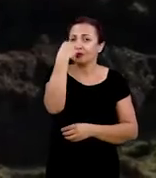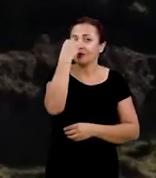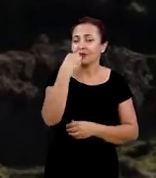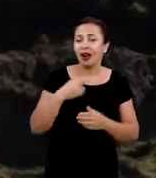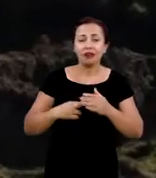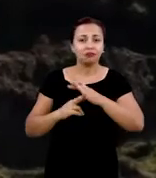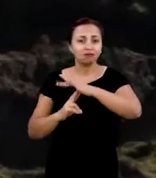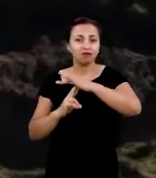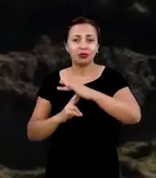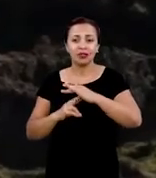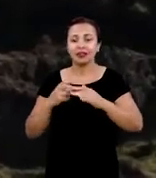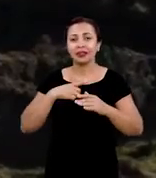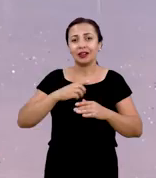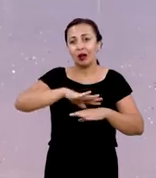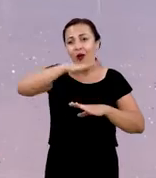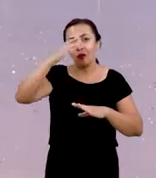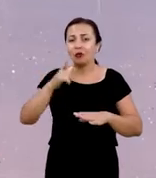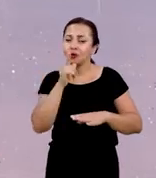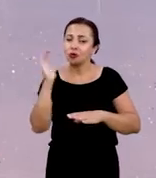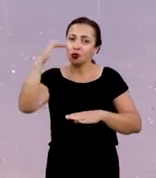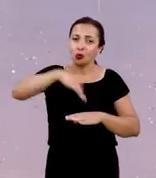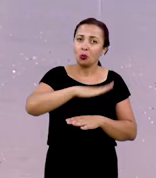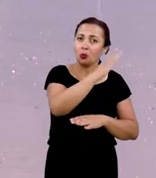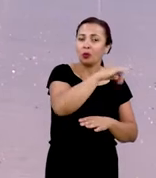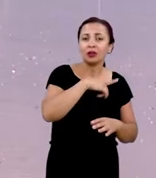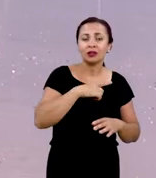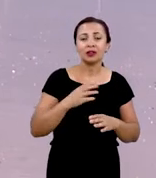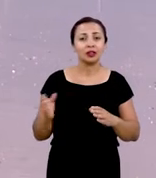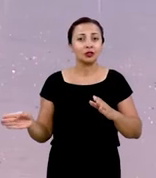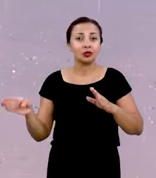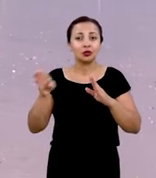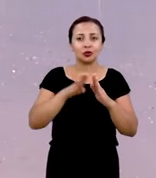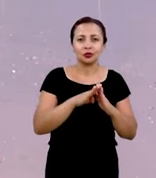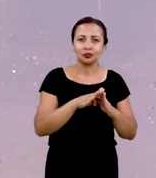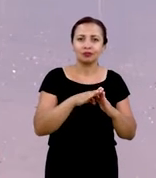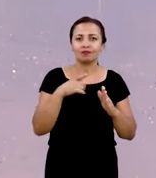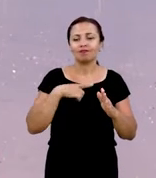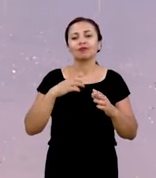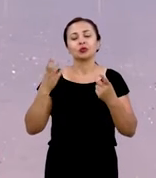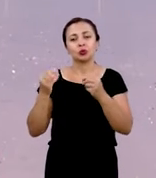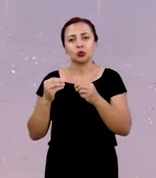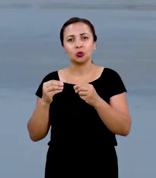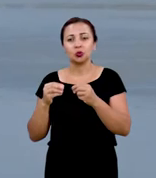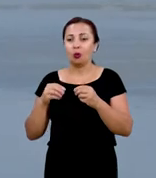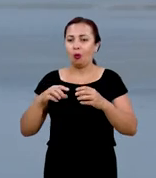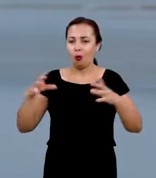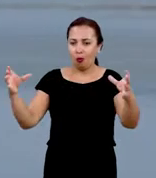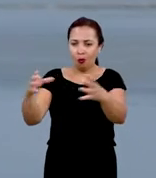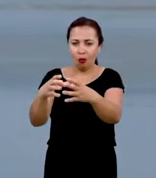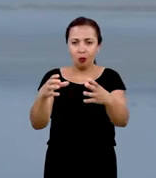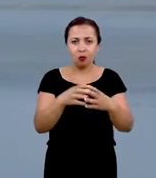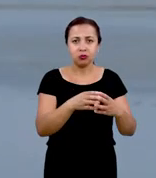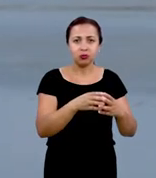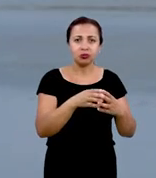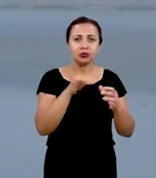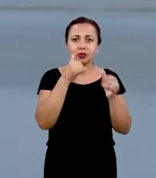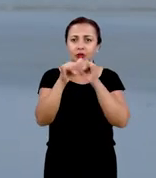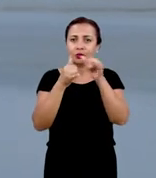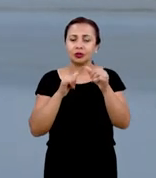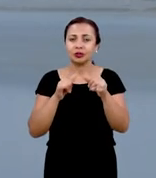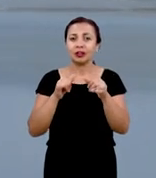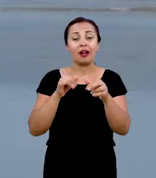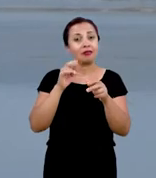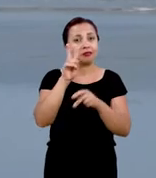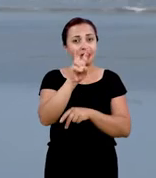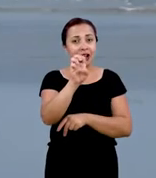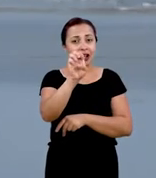que o nível do mar tende a avançar. A gente tem aí bastante parque eólico instalado em 10 anos. Por onde você passar no litoral, você vai ver